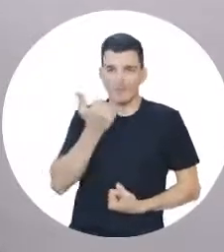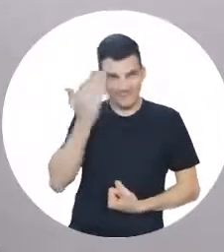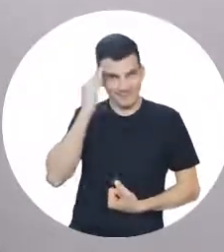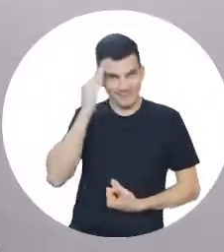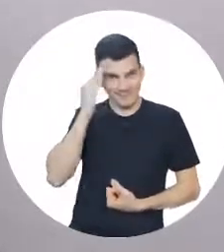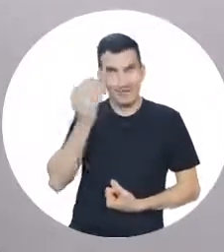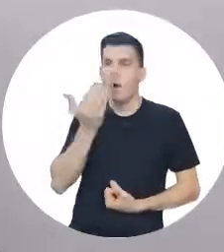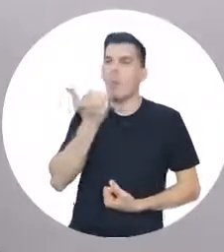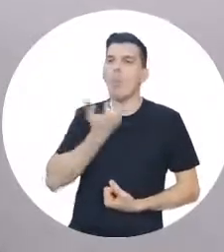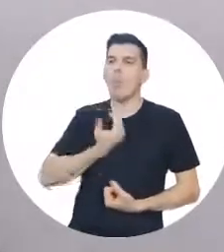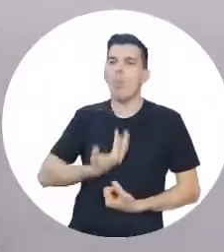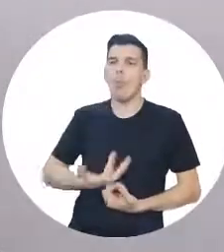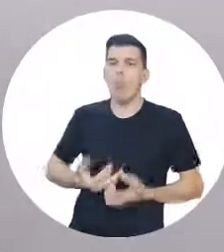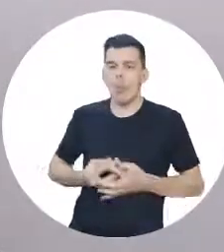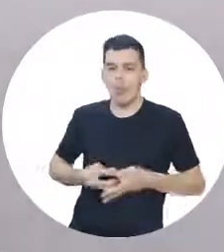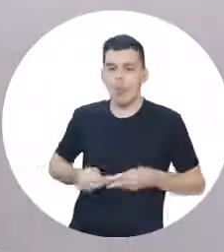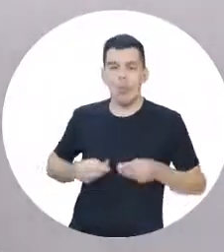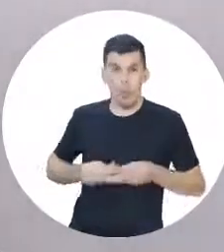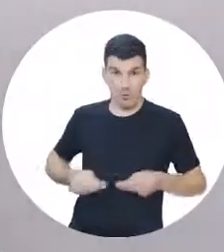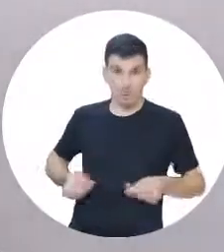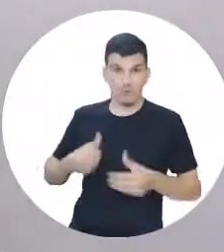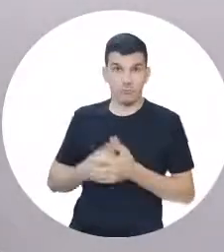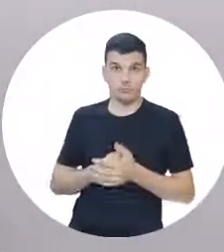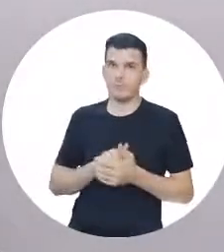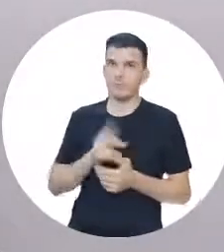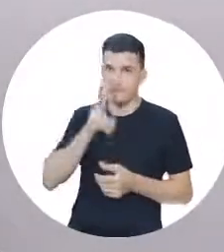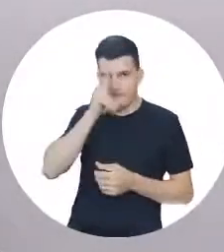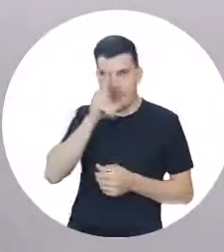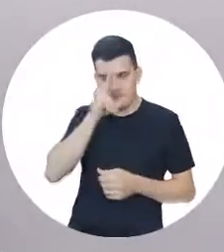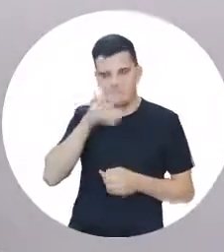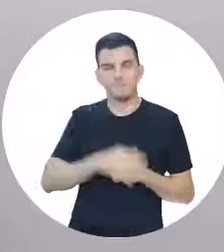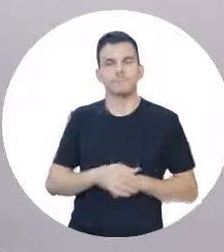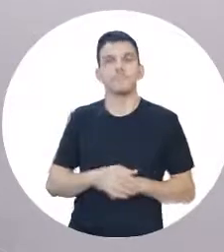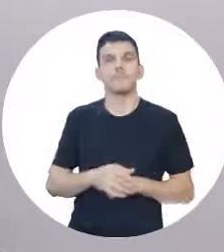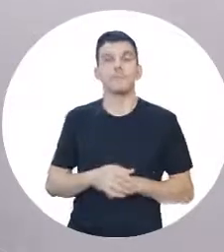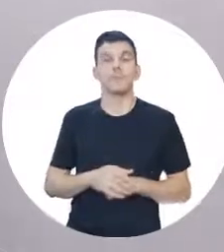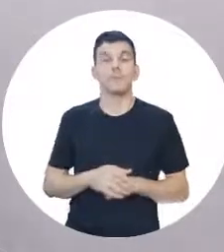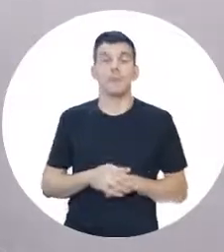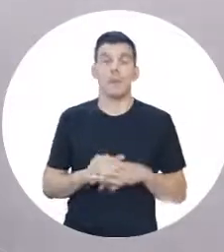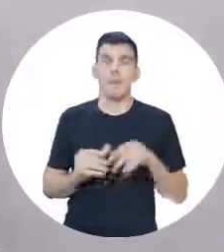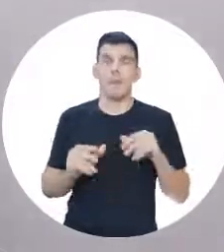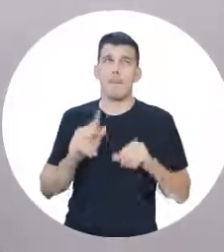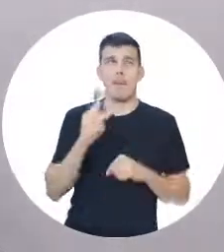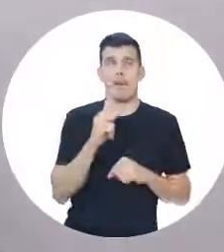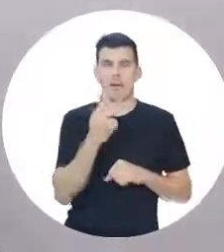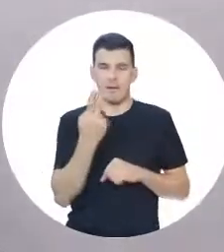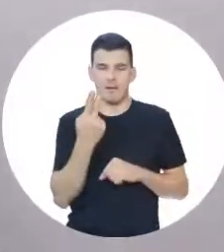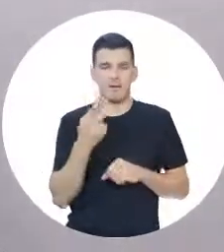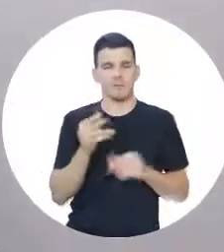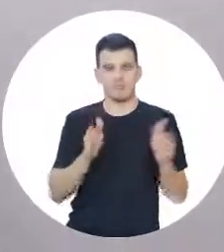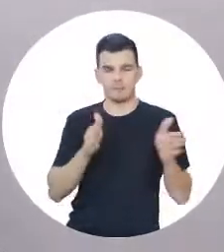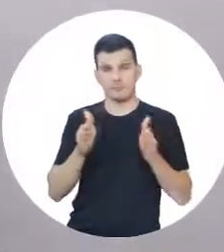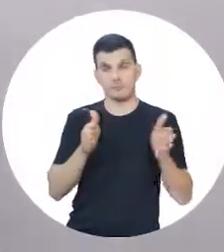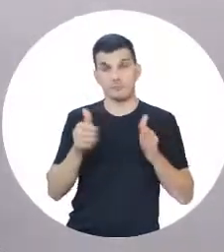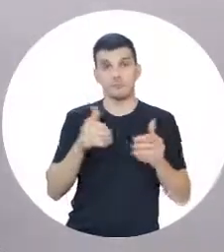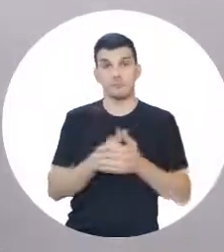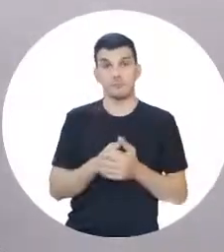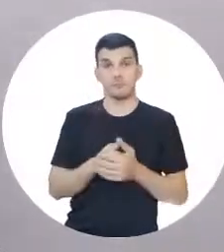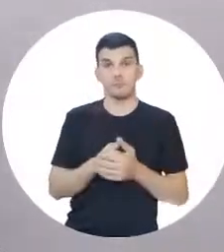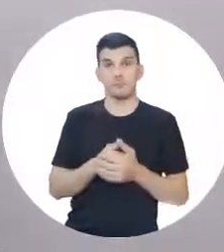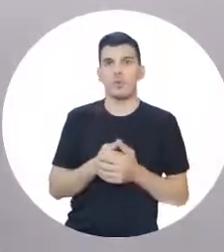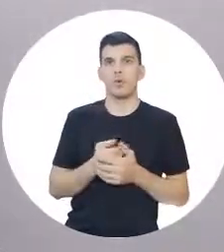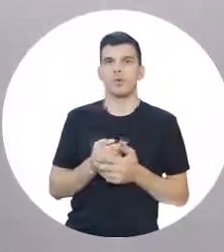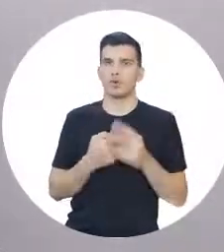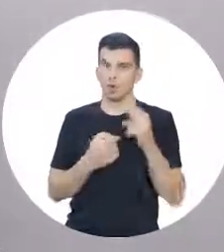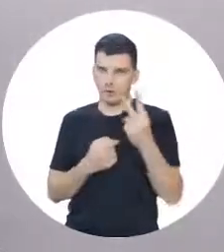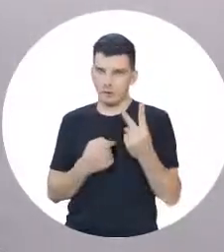por exemplo, a digestão das proteínas. Altamente corrosivo. Geralmente o pH do ácido clorídrico associado ao estômago